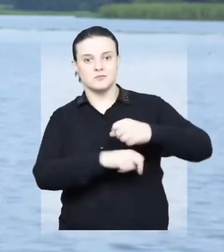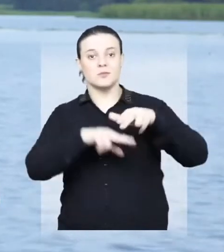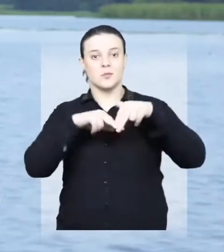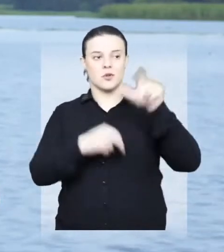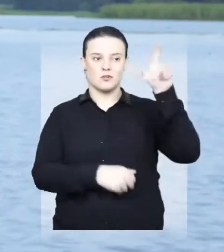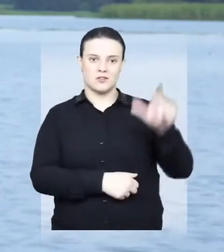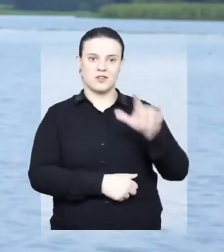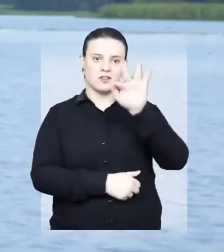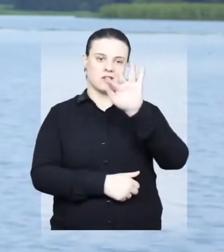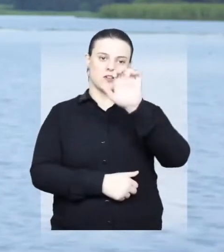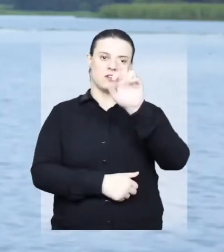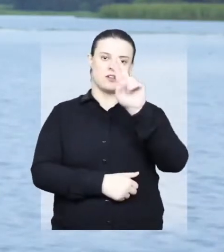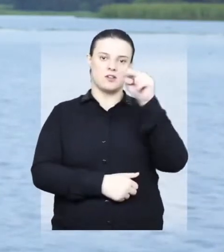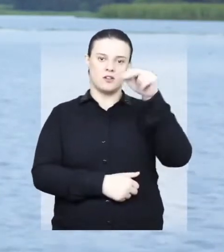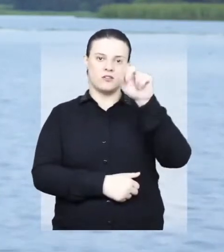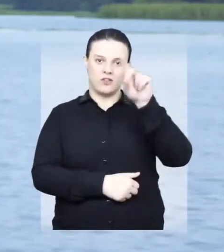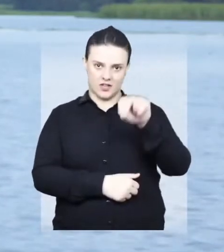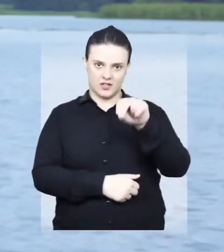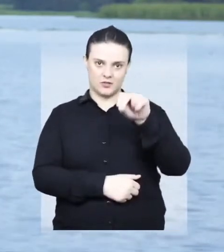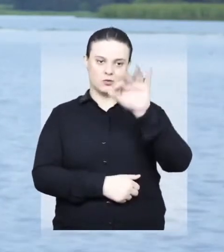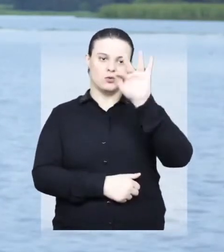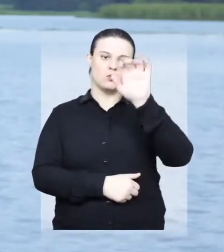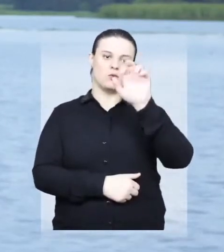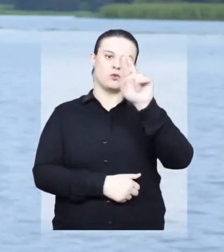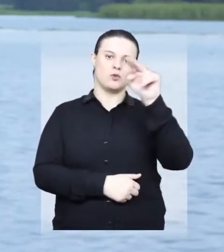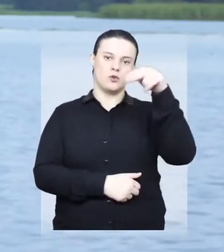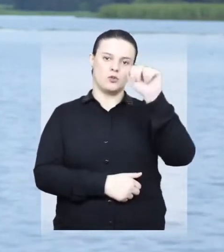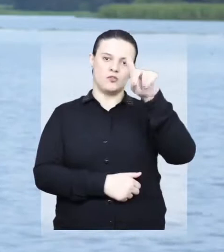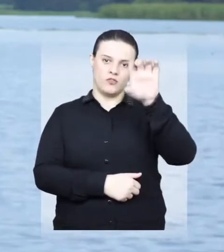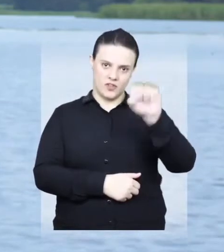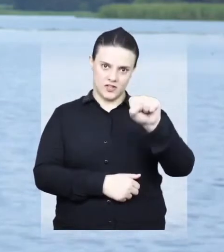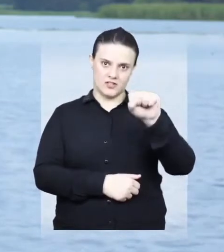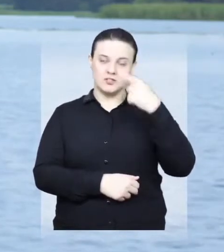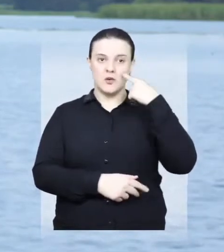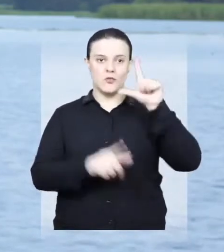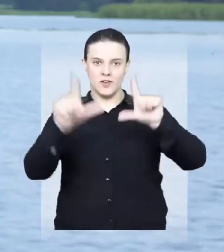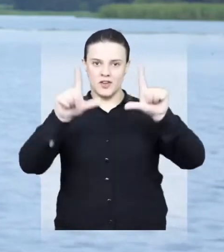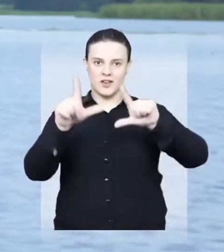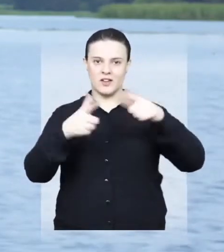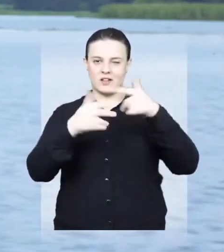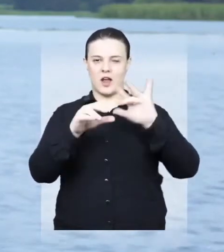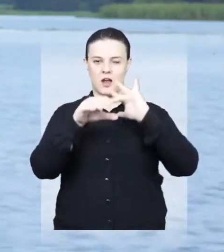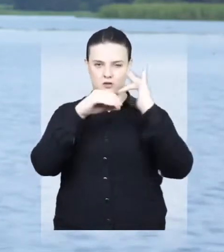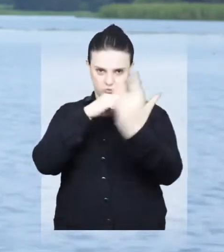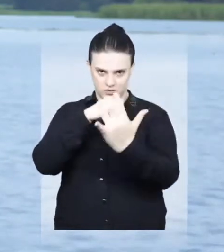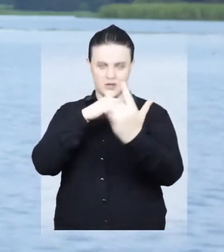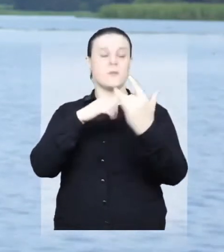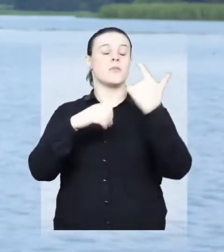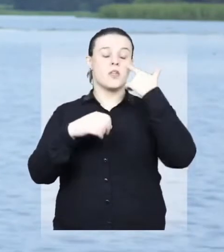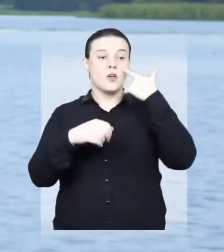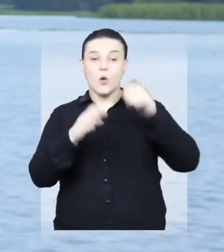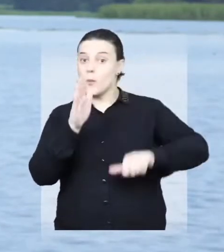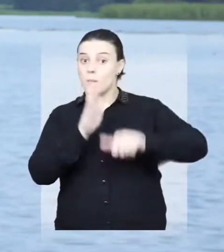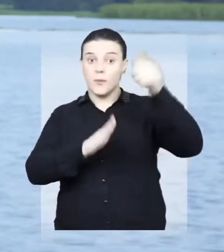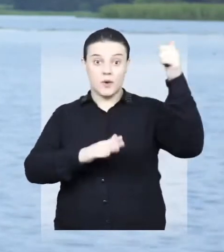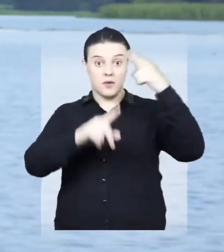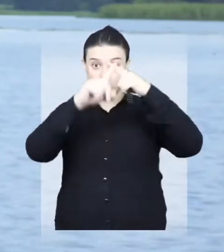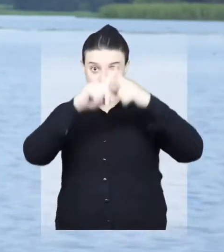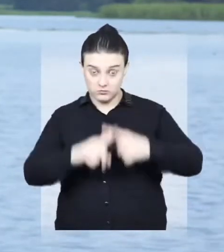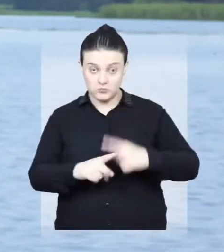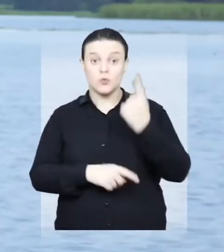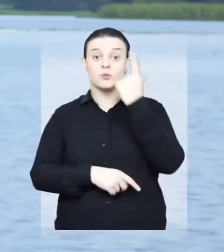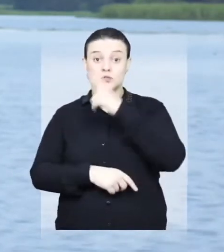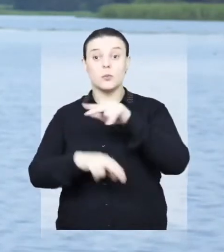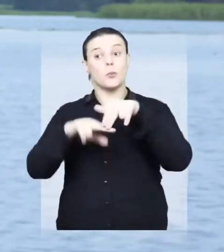Fernando Fernandes nas redes sociais. E ele me proporcionou uma vivência, né? Meu primeiro campeonato